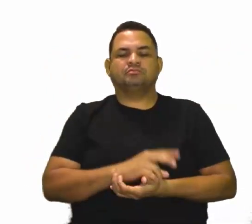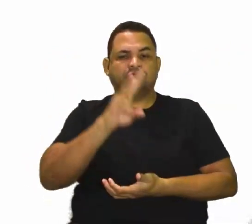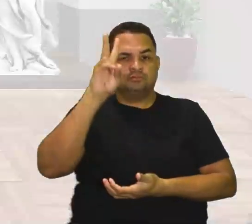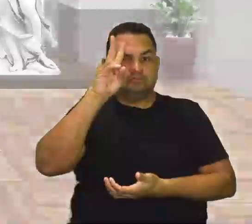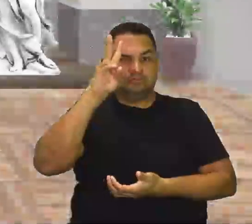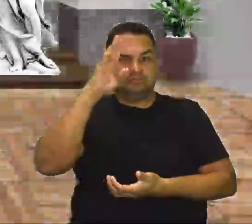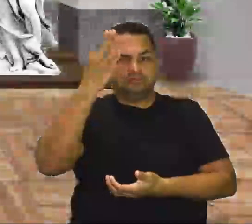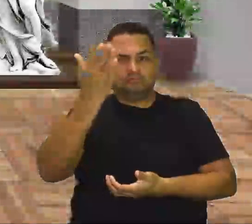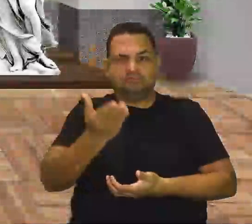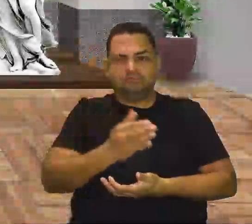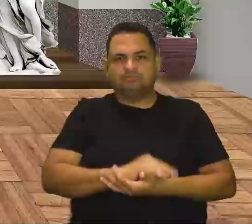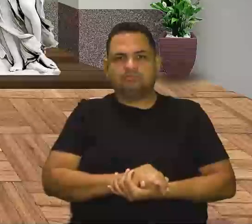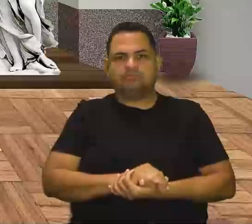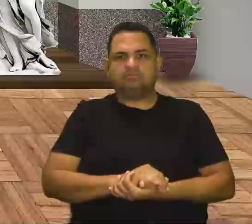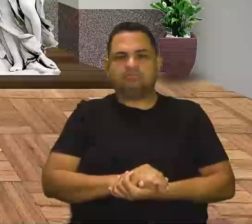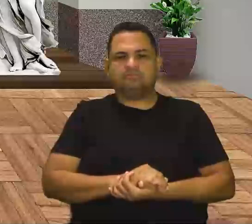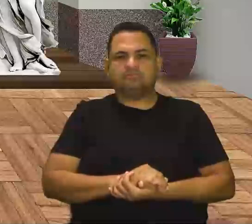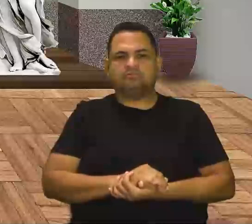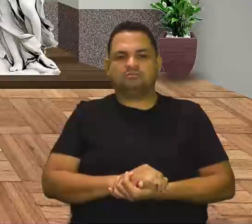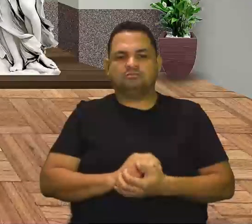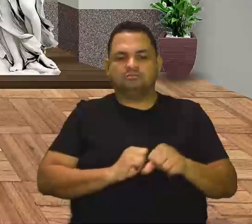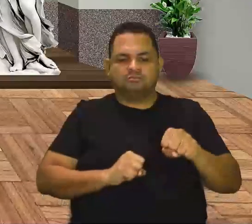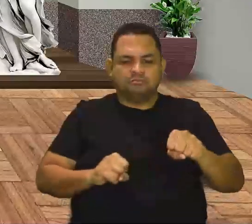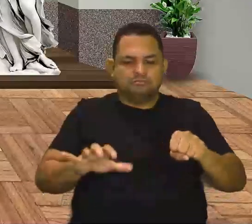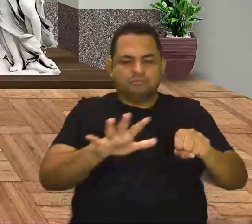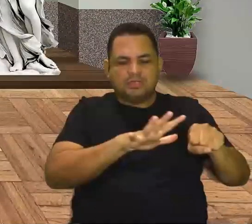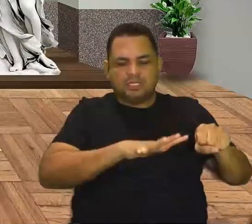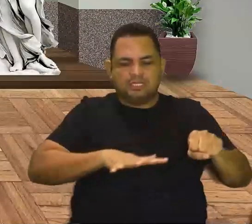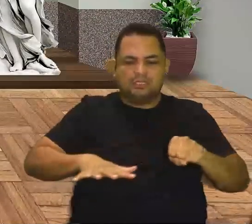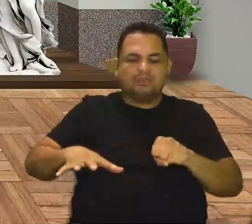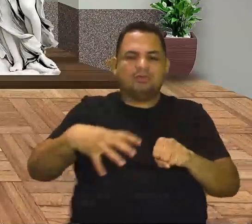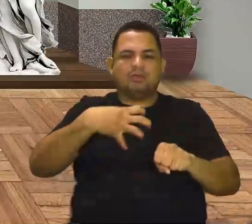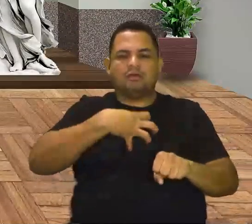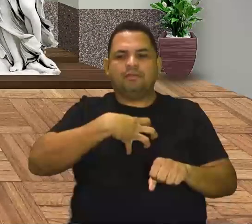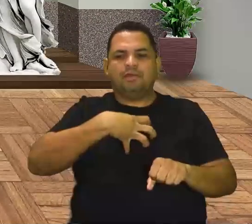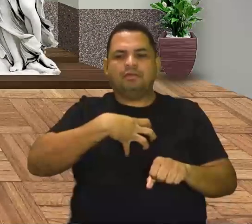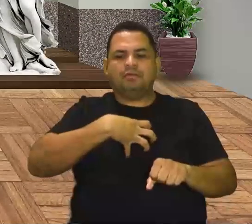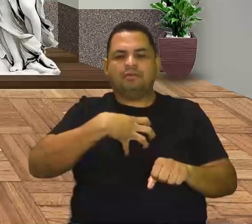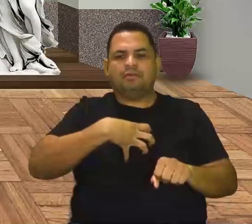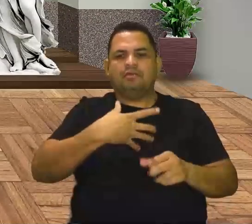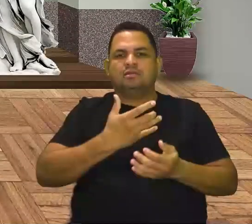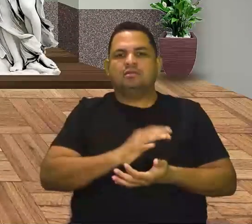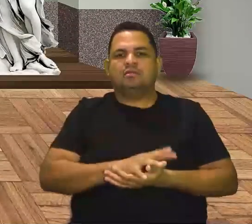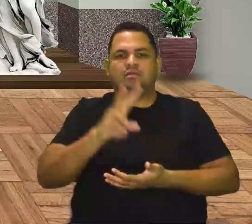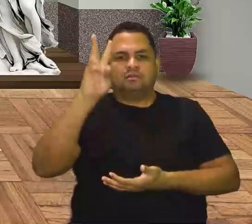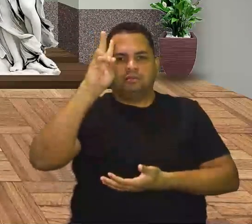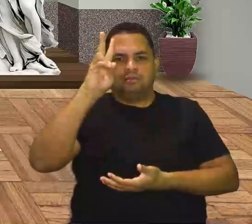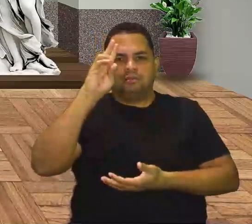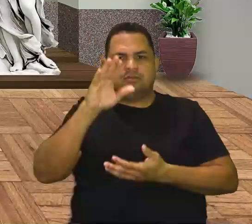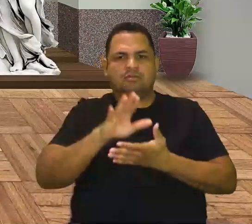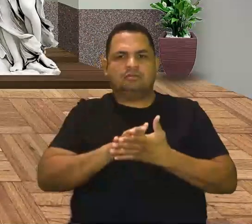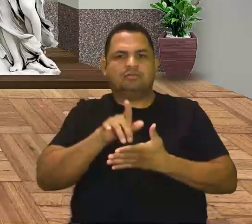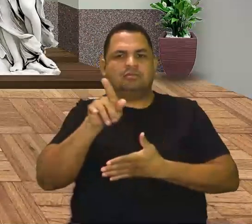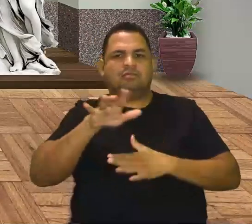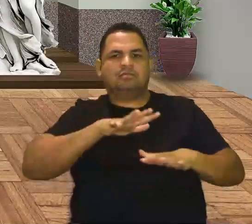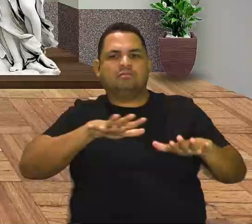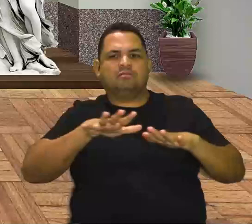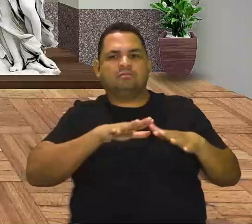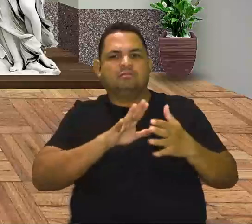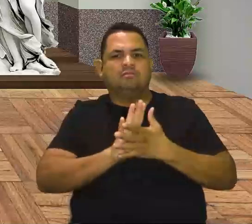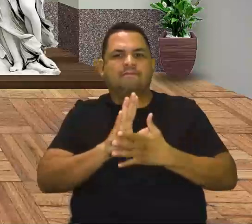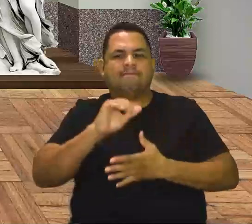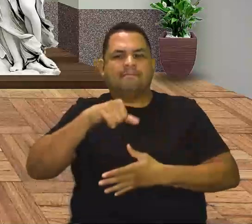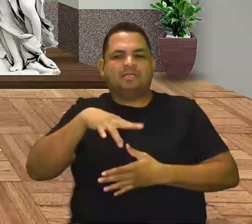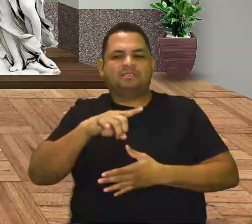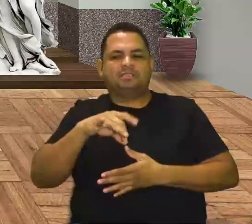Lembra? Sertão da Bahia? Lembra que aquele movimento